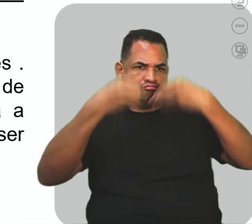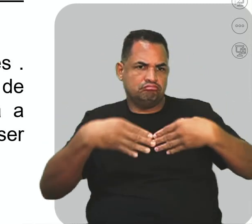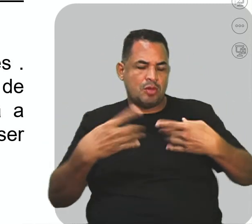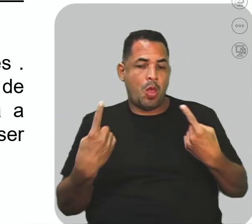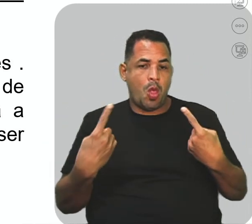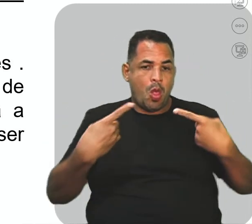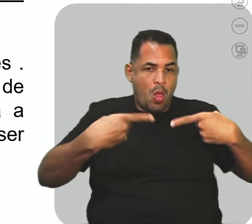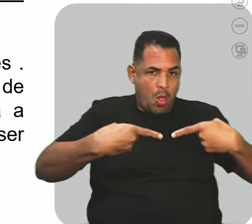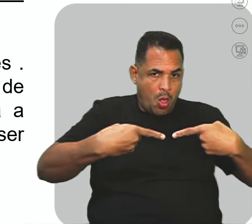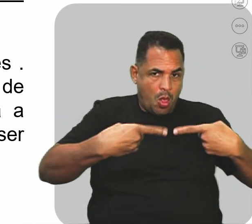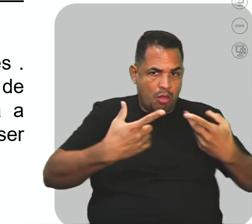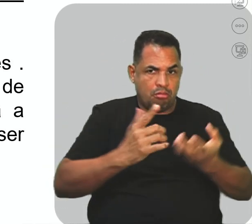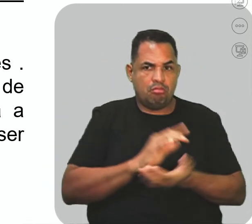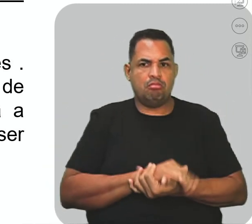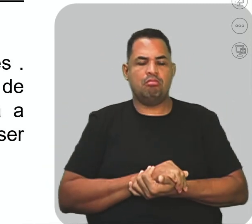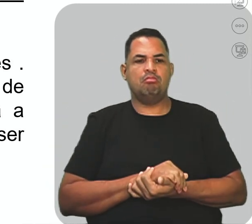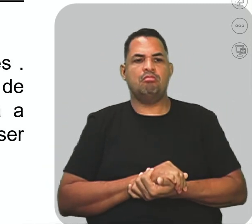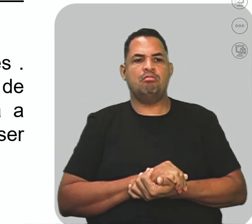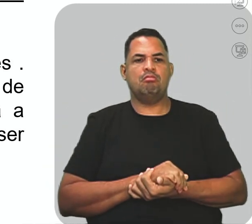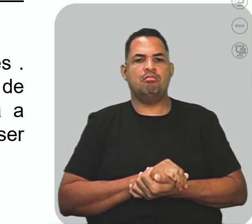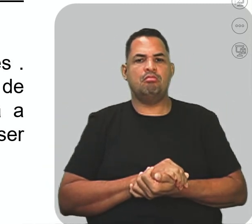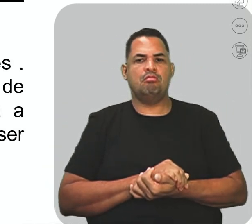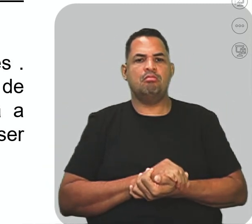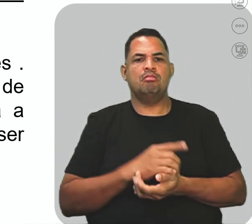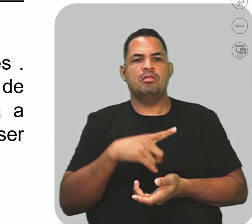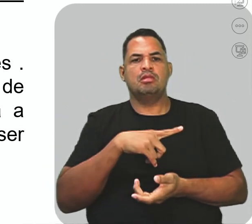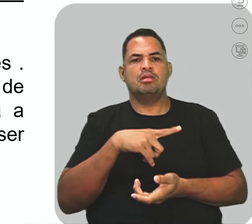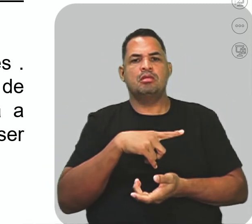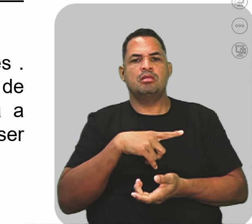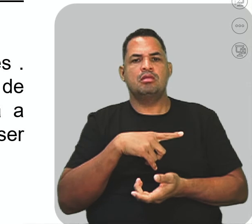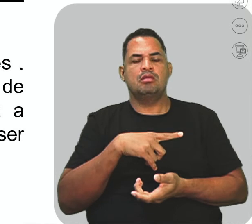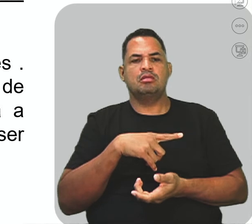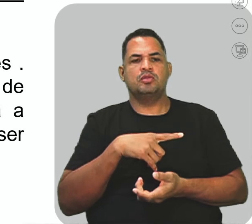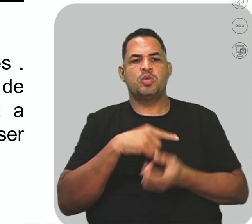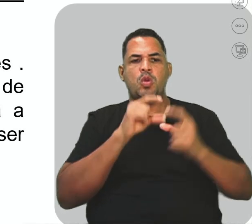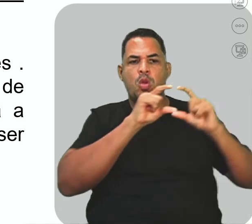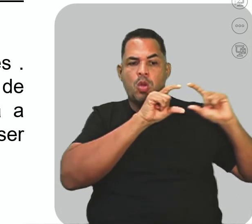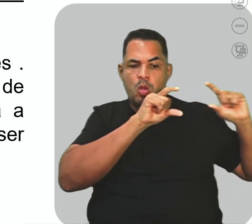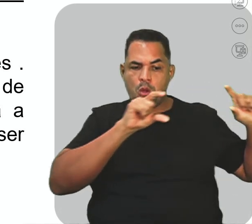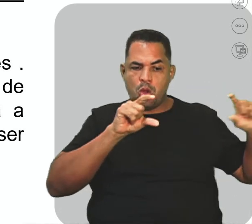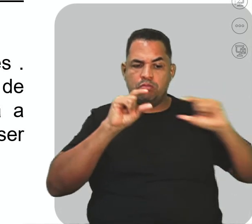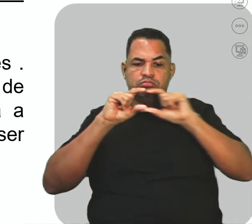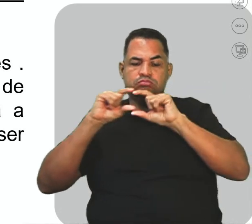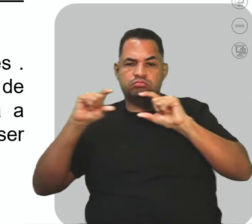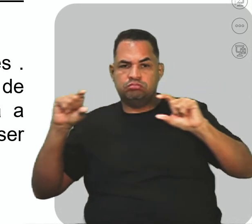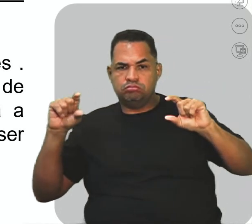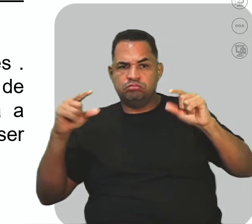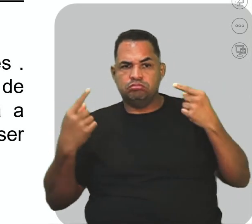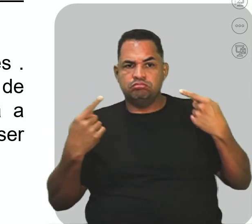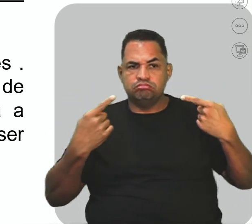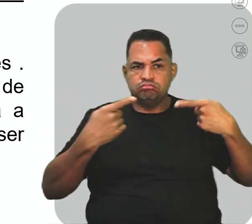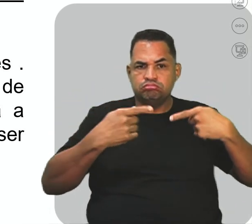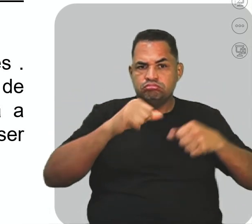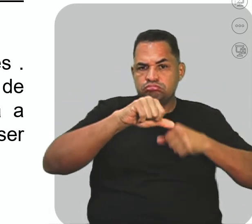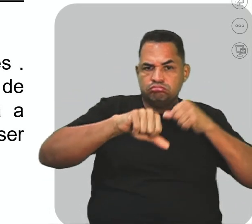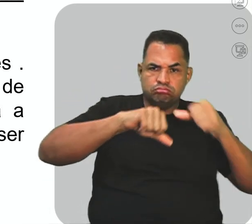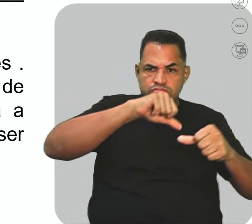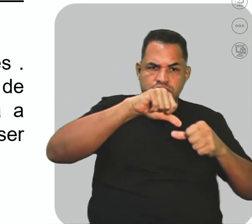demonstra contradição, né? Nesse caso aí, a conjunção mais pode ser